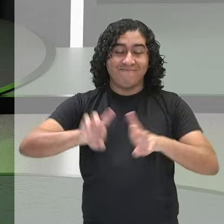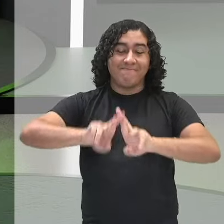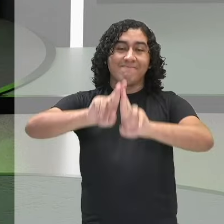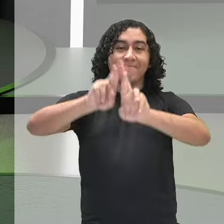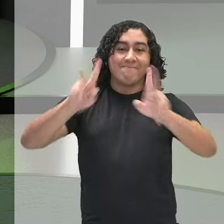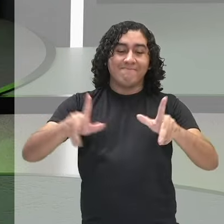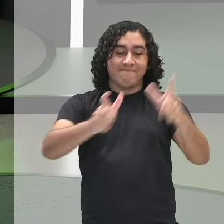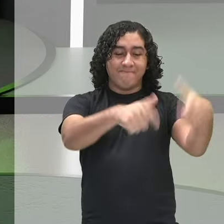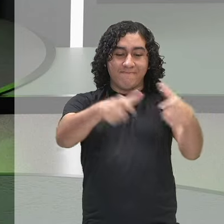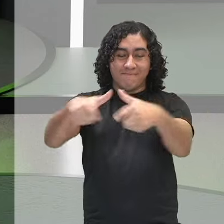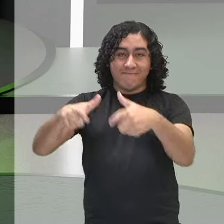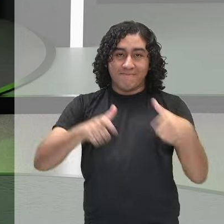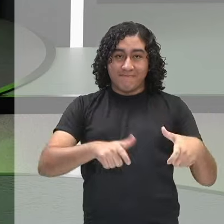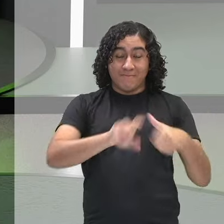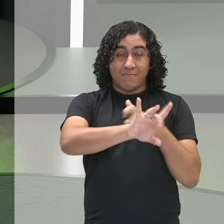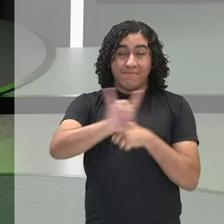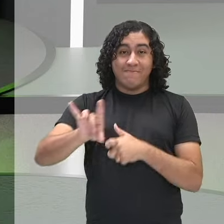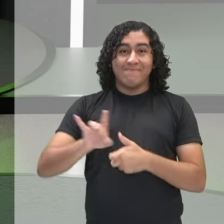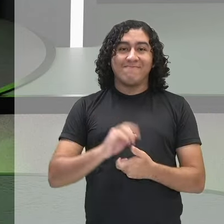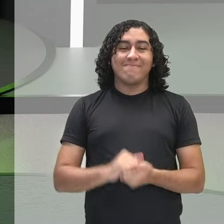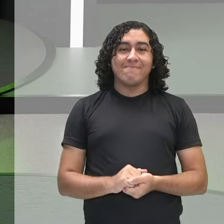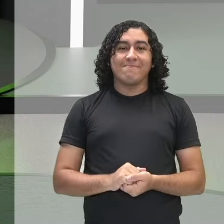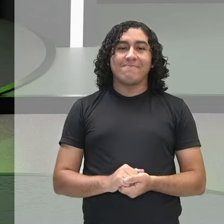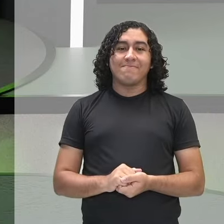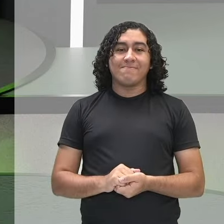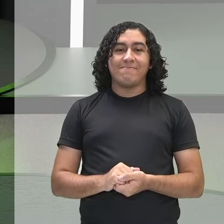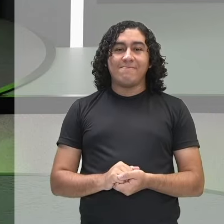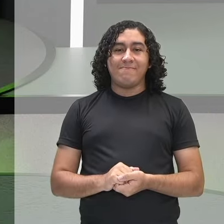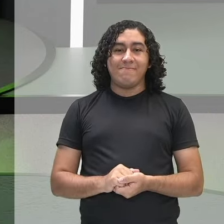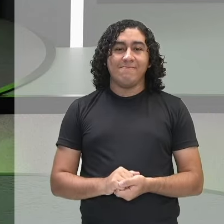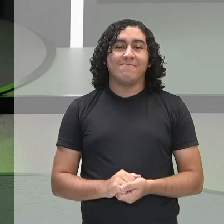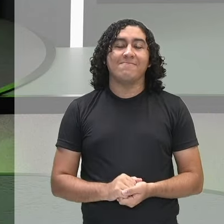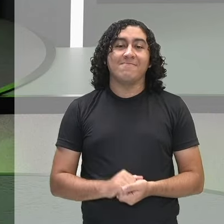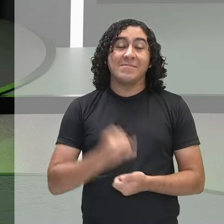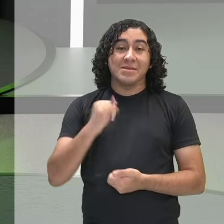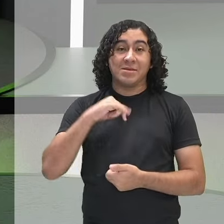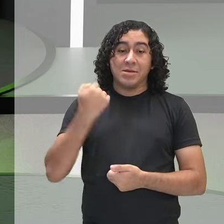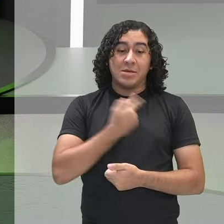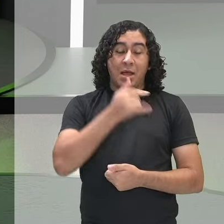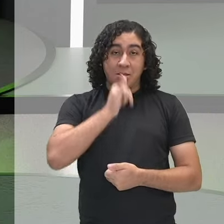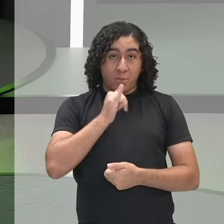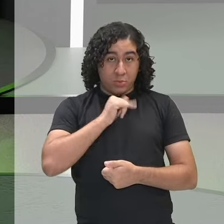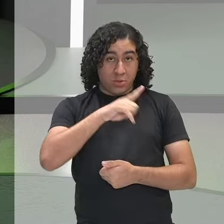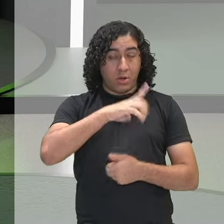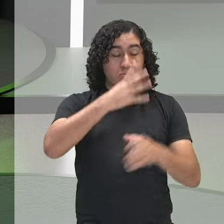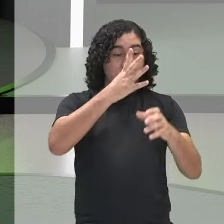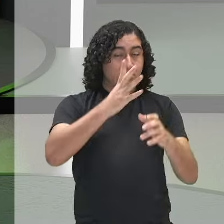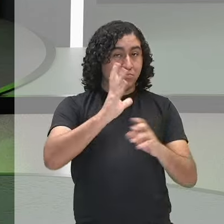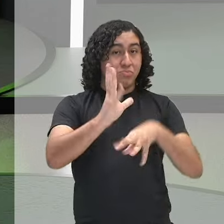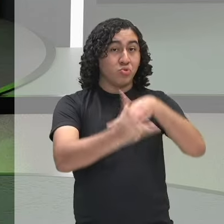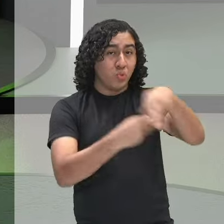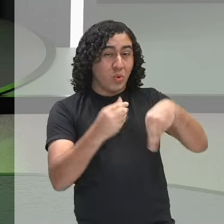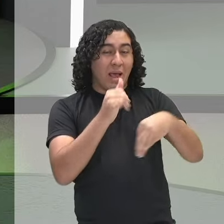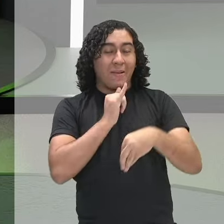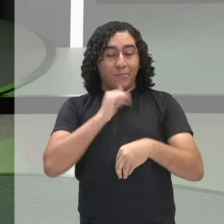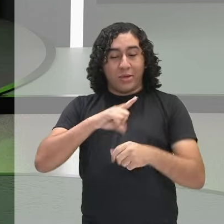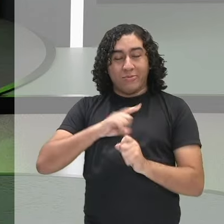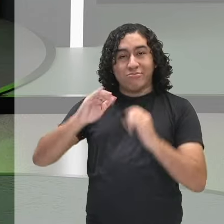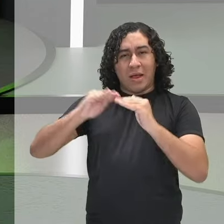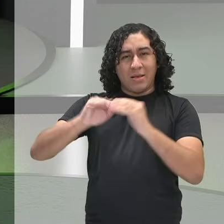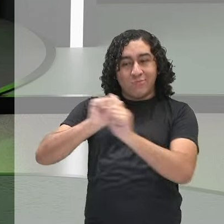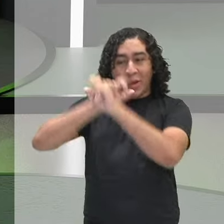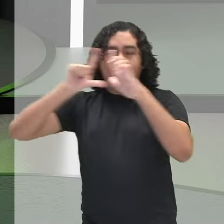difere em cada um deles. Quando a gente vai e mistura uma coisa com outra, né? Normalmente quando estou em casa, eu acordo primeiro, aí eu